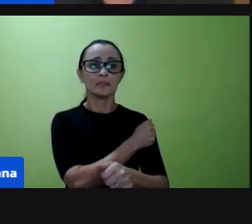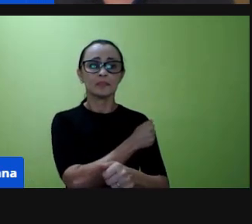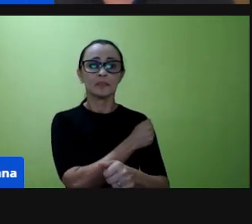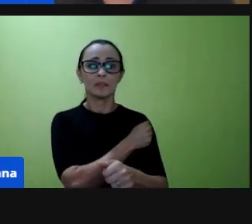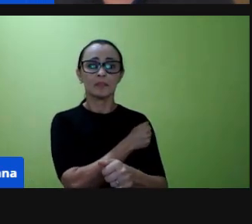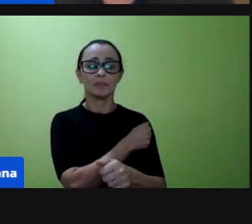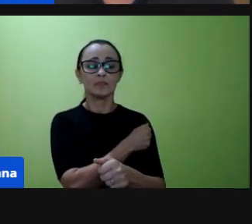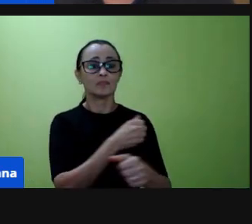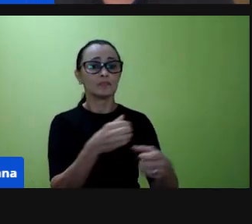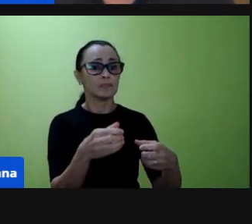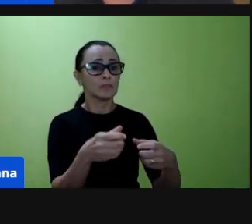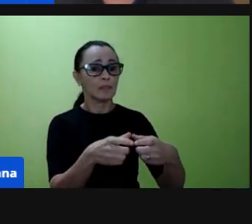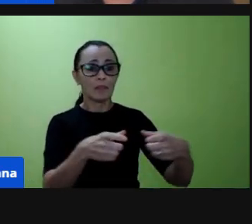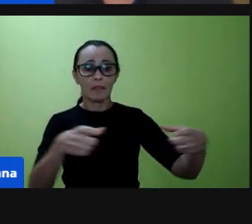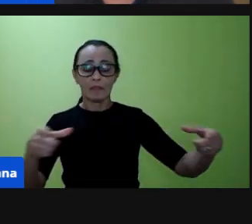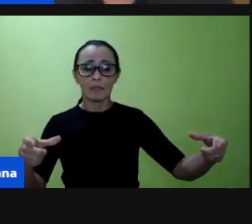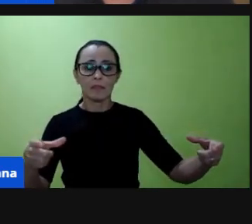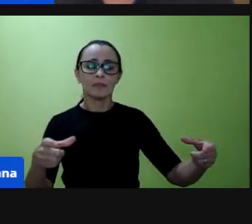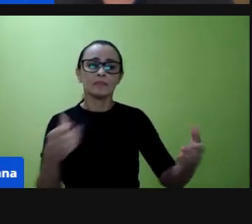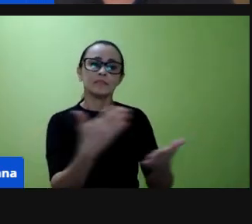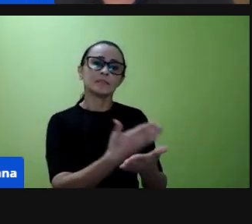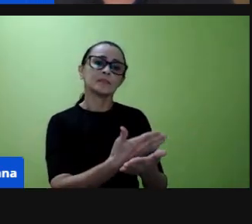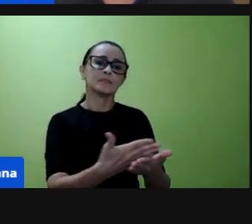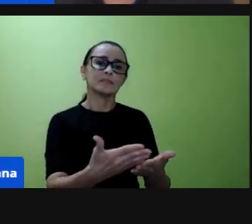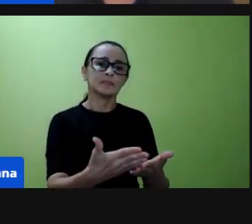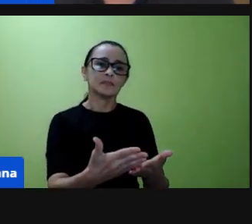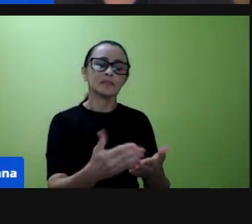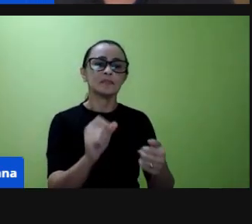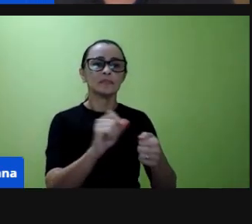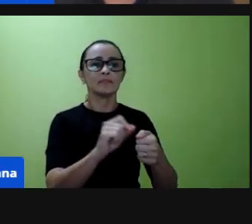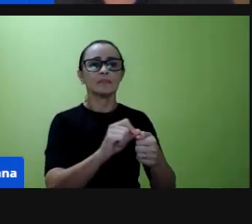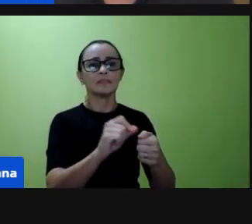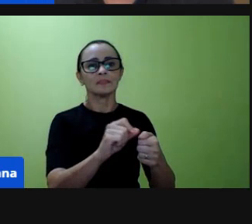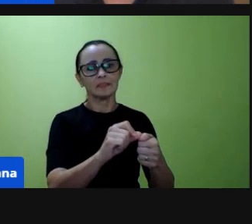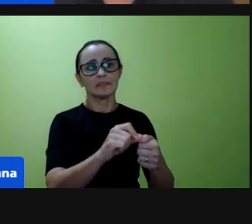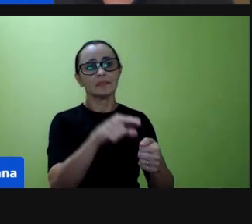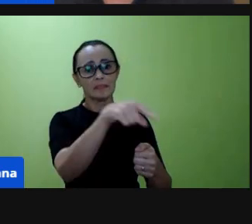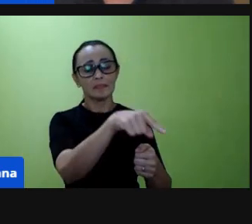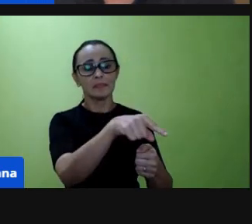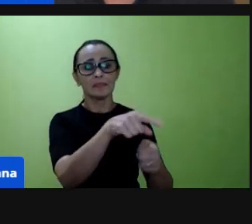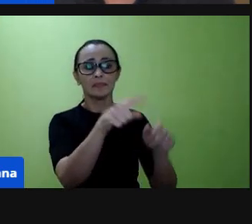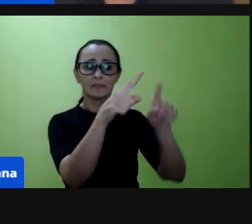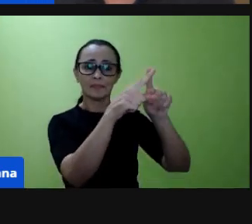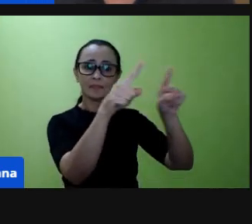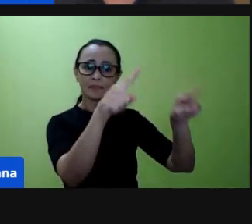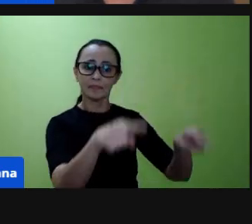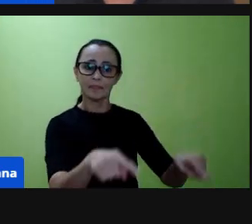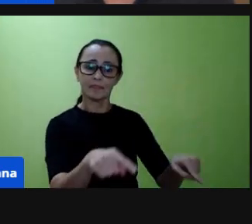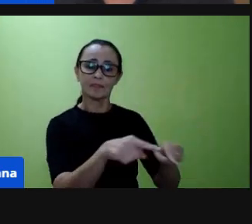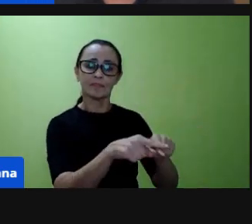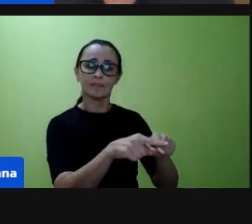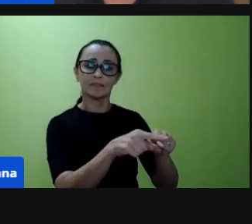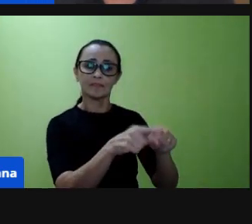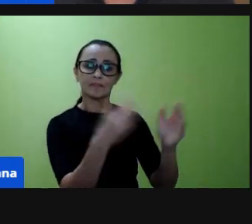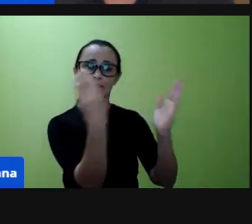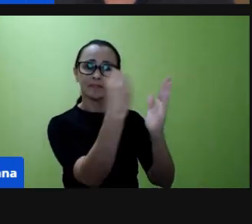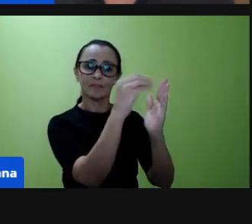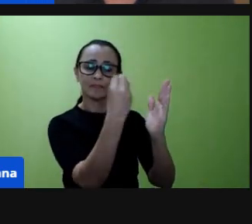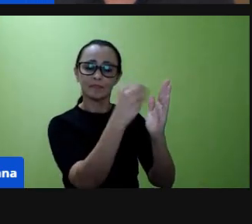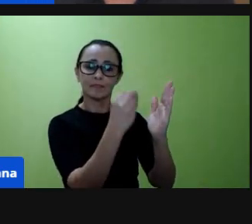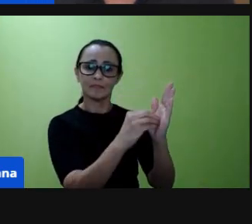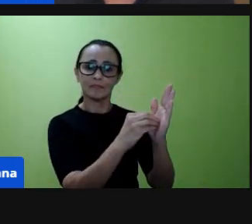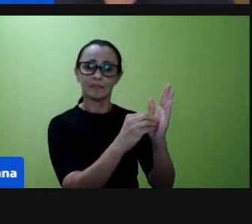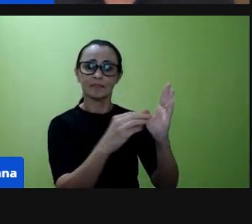e eles começaram a falar, olha, eles corrigem, né? Olha, está tendo aula, e assim por diante. Então, nós